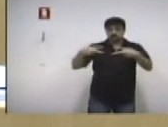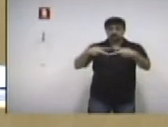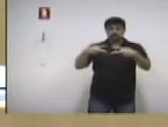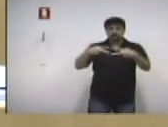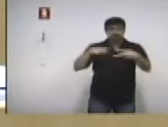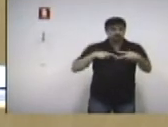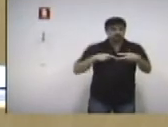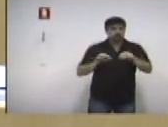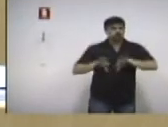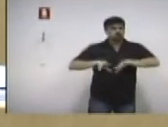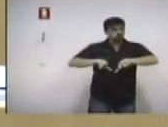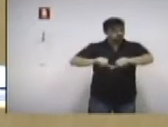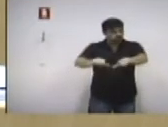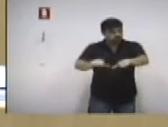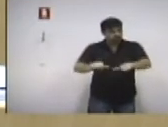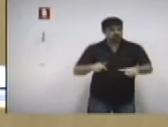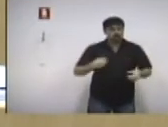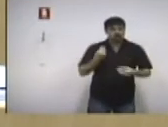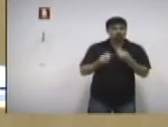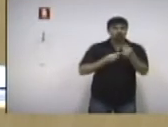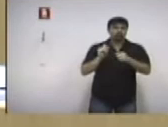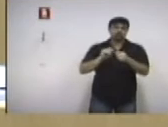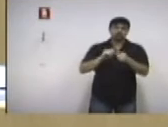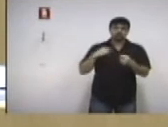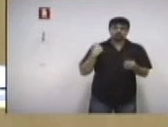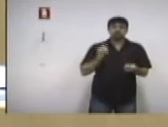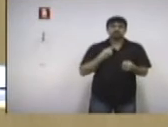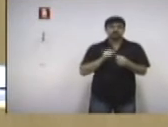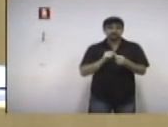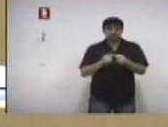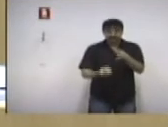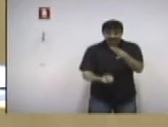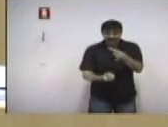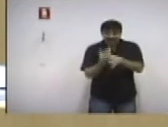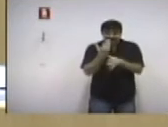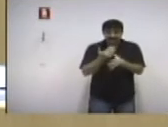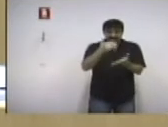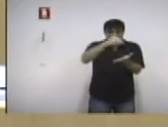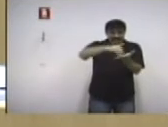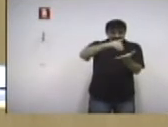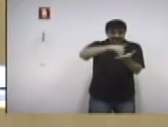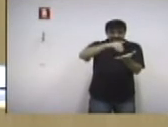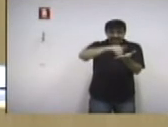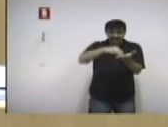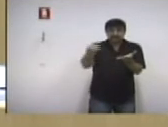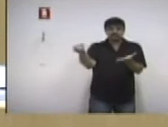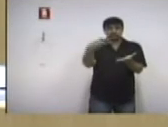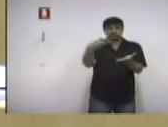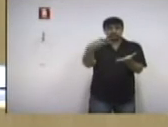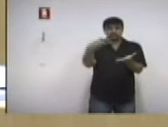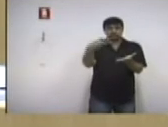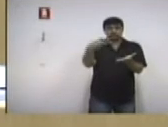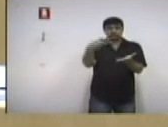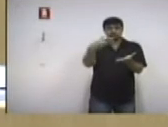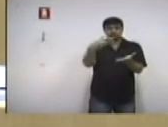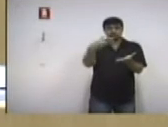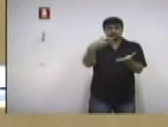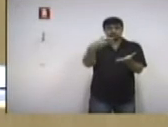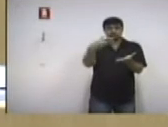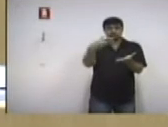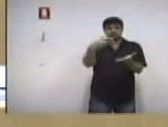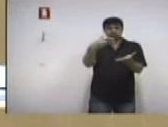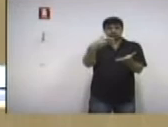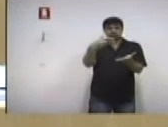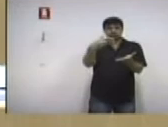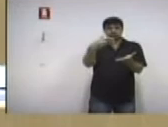município E como que nós vamos fazer com a criação de tudo isso e seria é